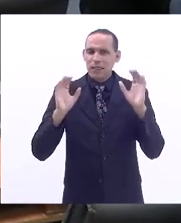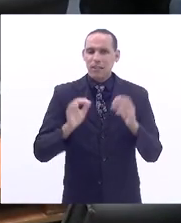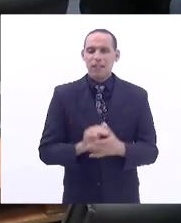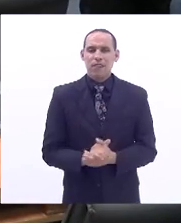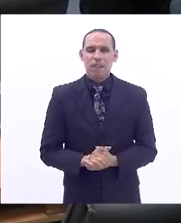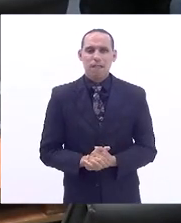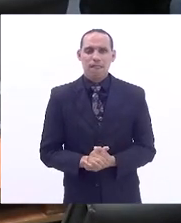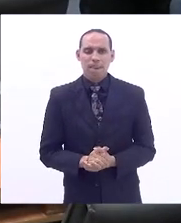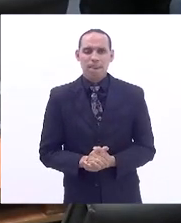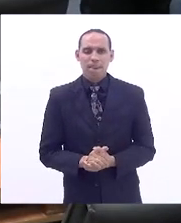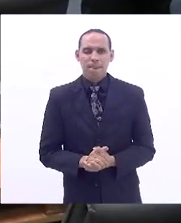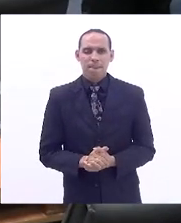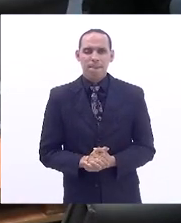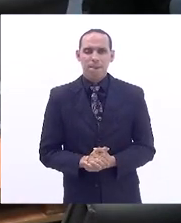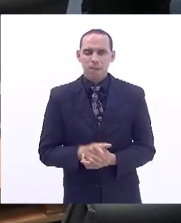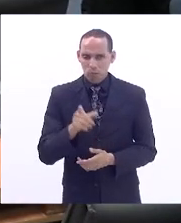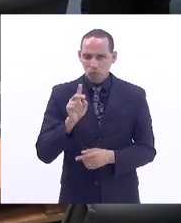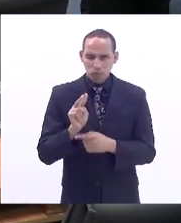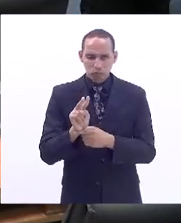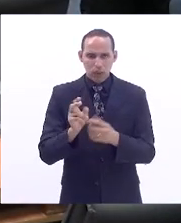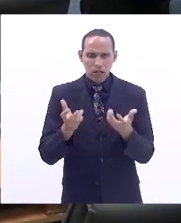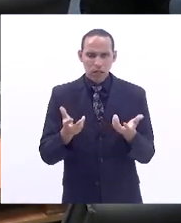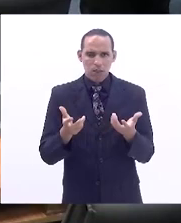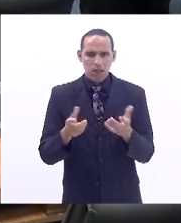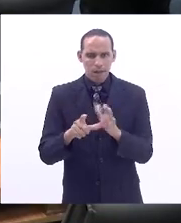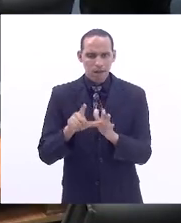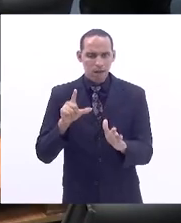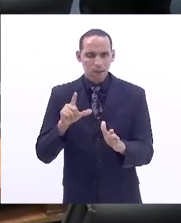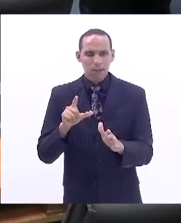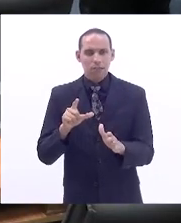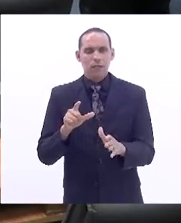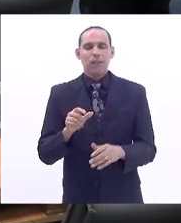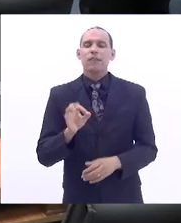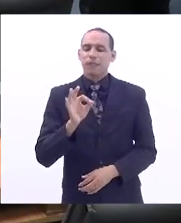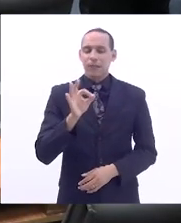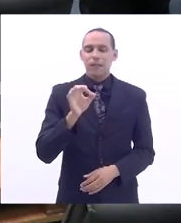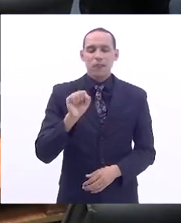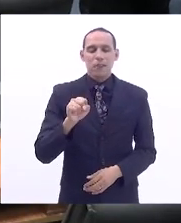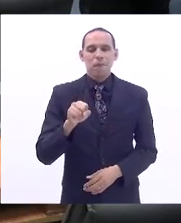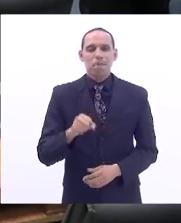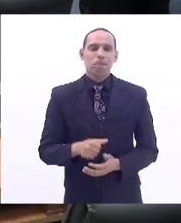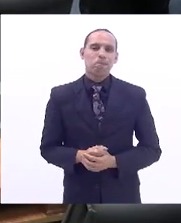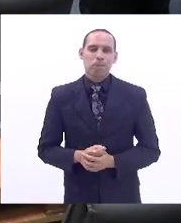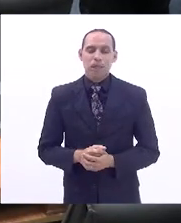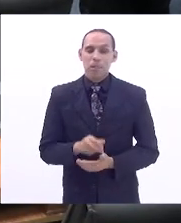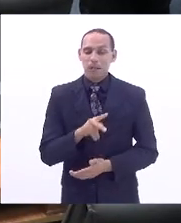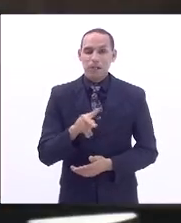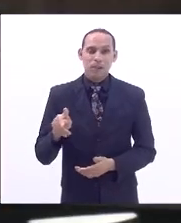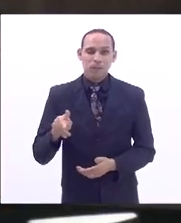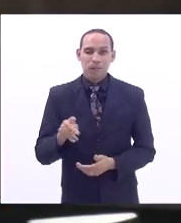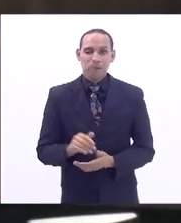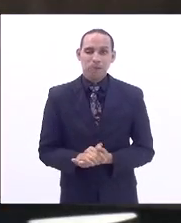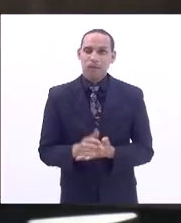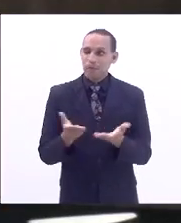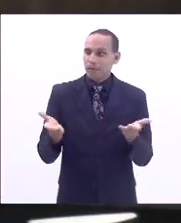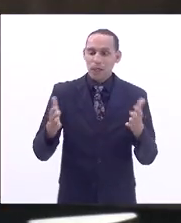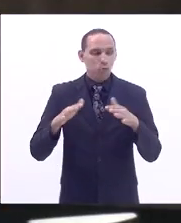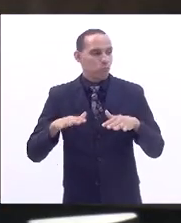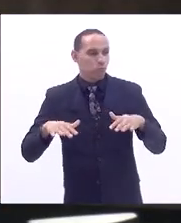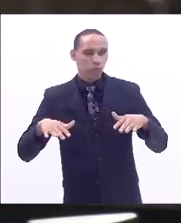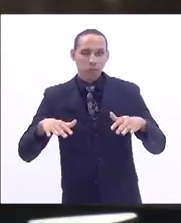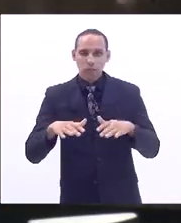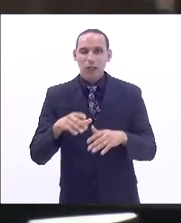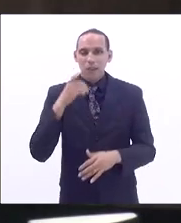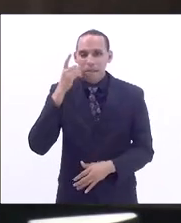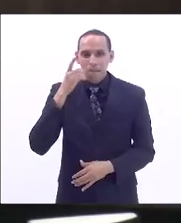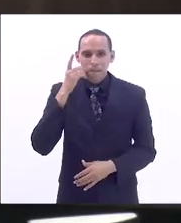O que é defender o descarte antes de botar para botar o substantivo estão ser favor senhor presidente senhoras deputadas e